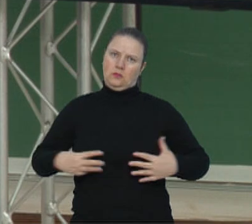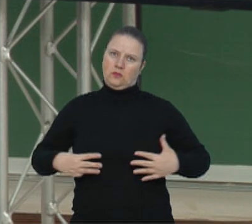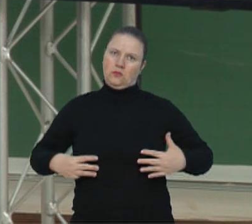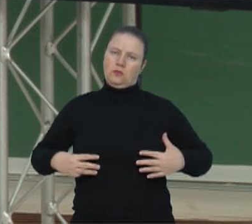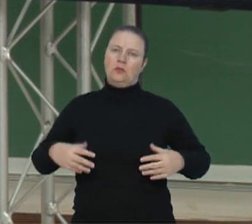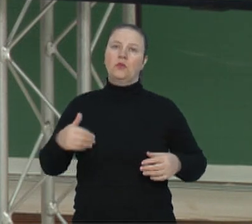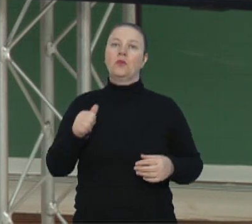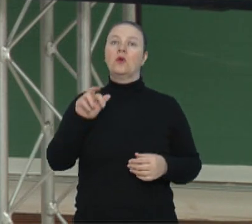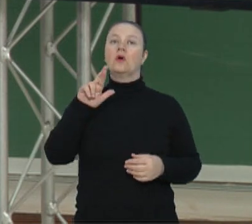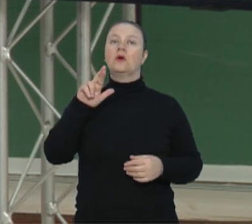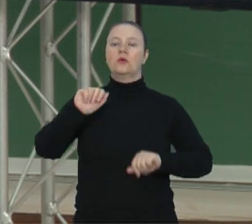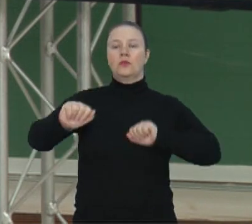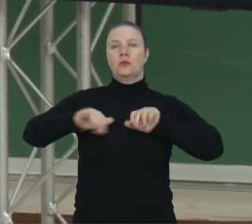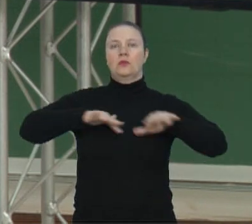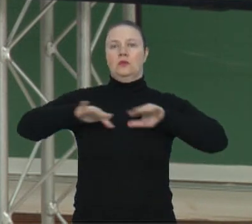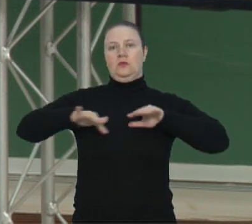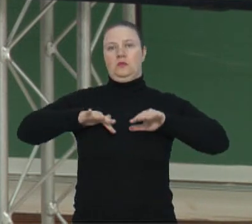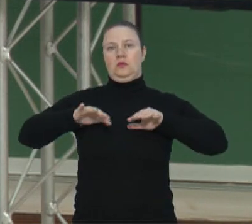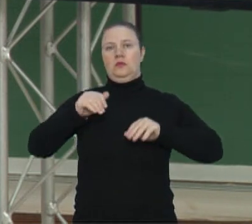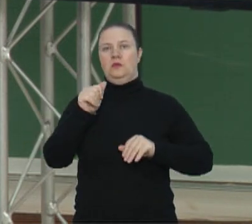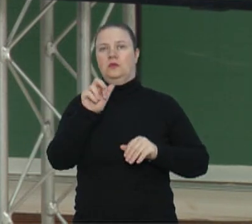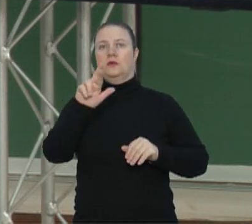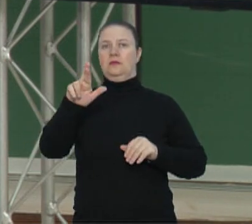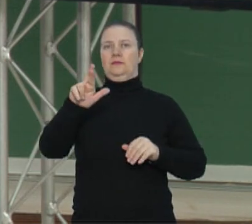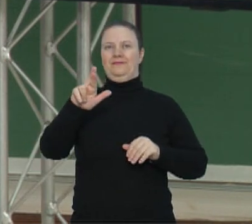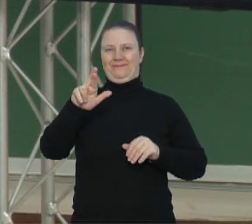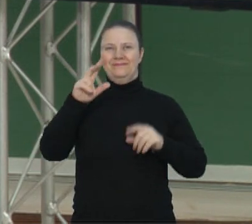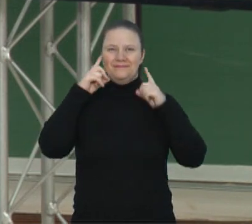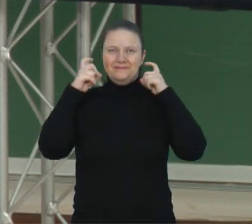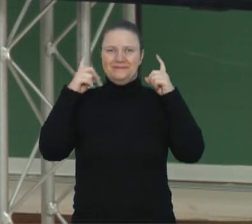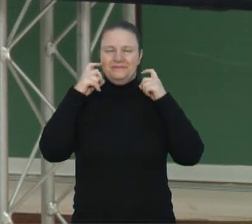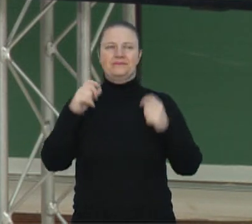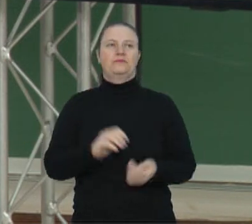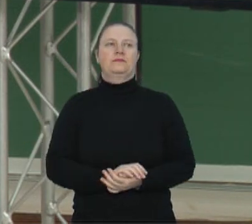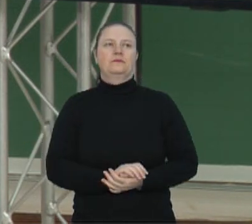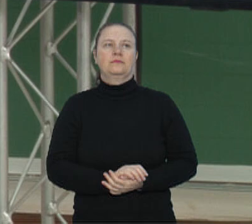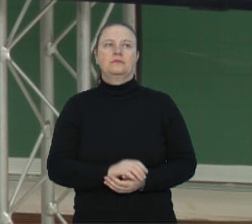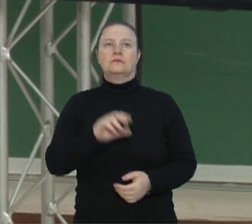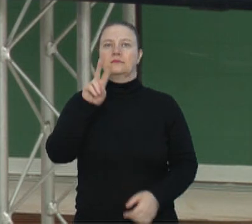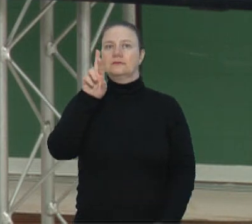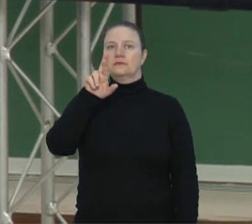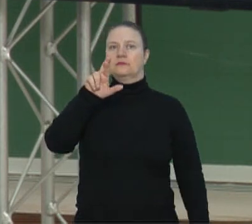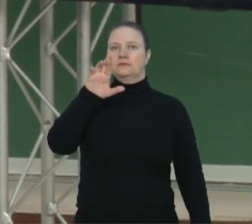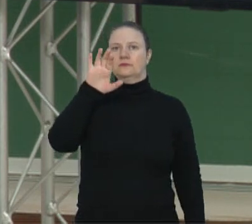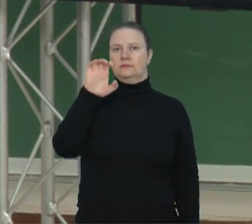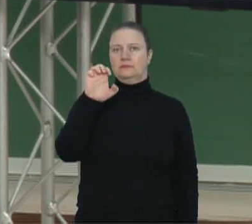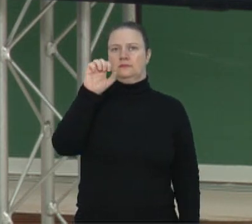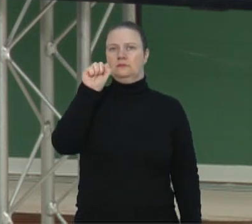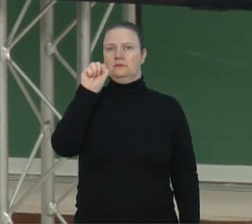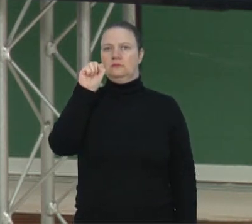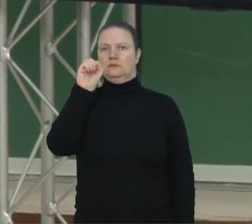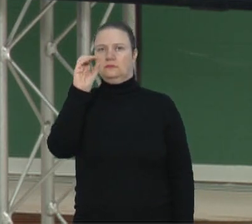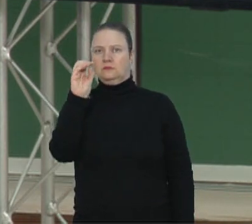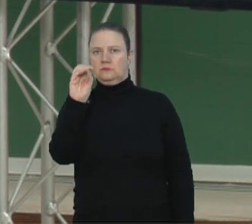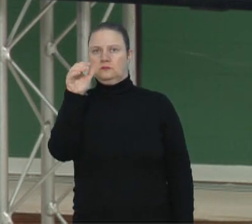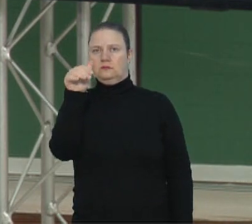ar e vai produzir o som. O sistema ressoador seria a caixa do violão,